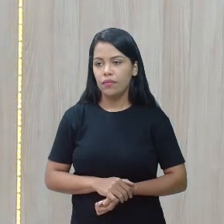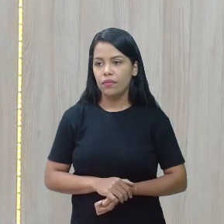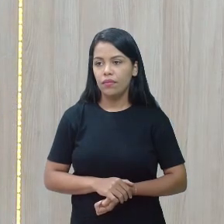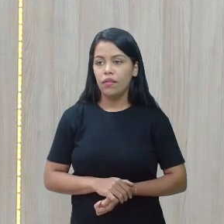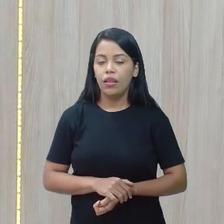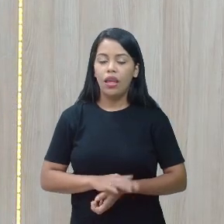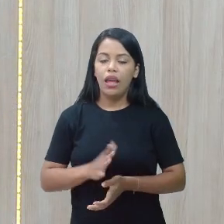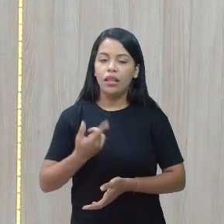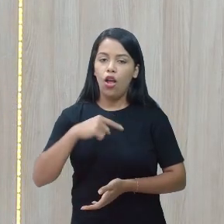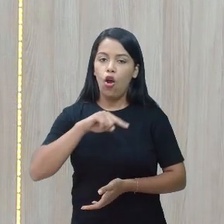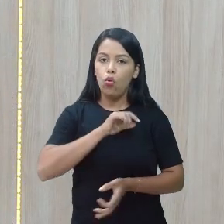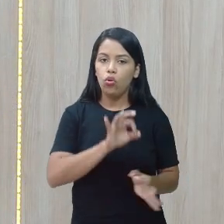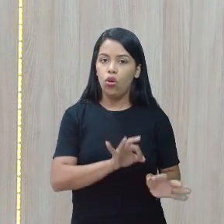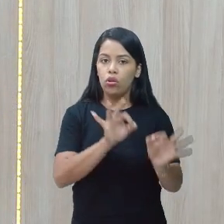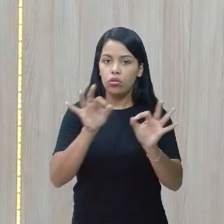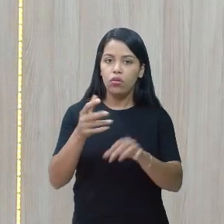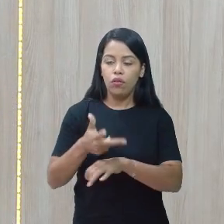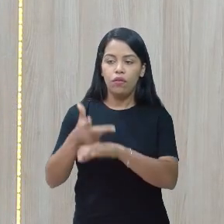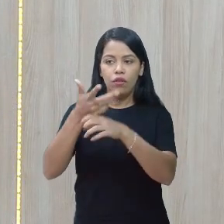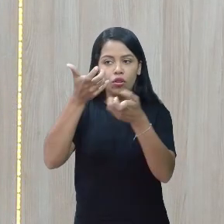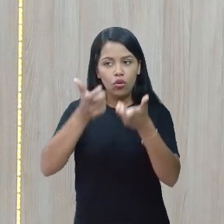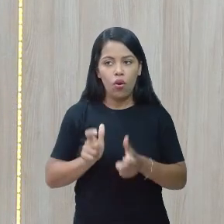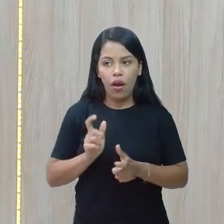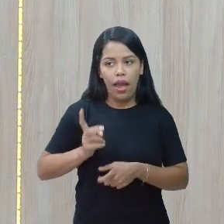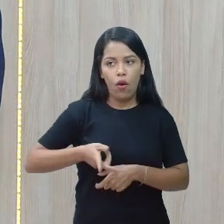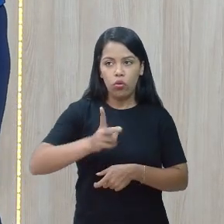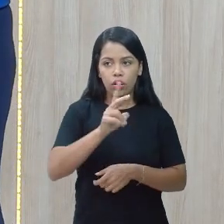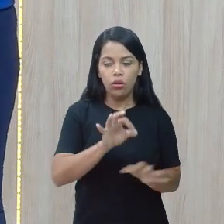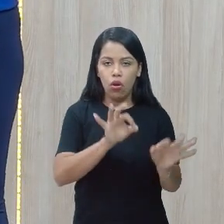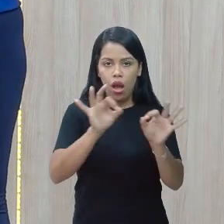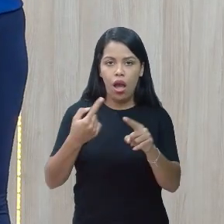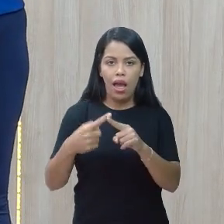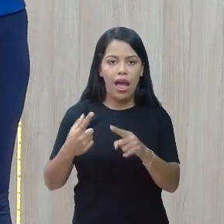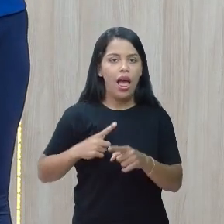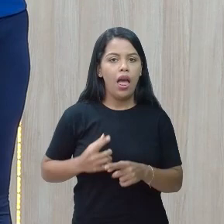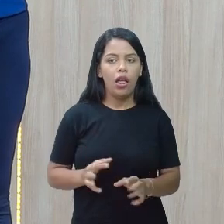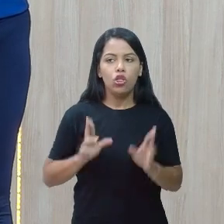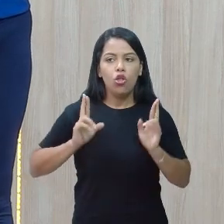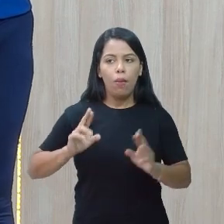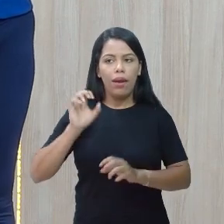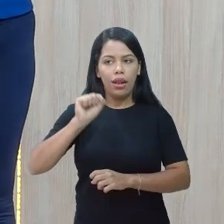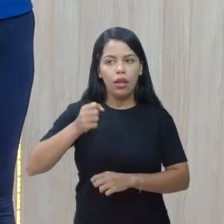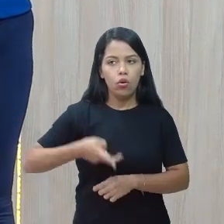porque é bem especial esse vídeo. Na verdade, a gente tem aí